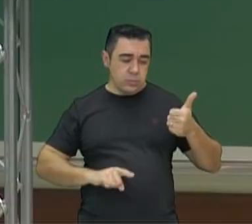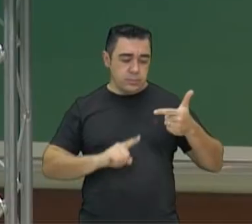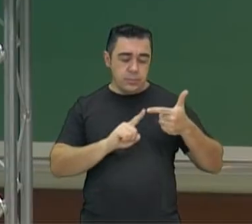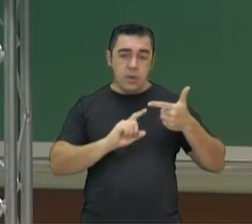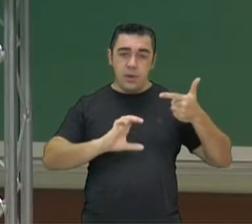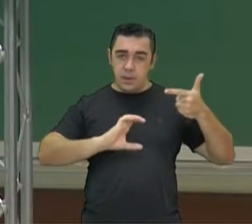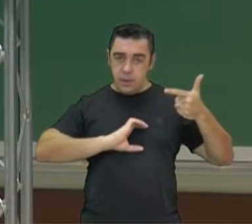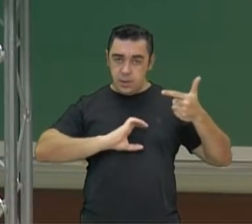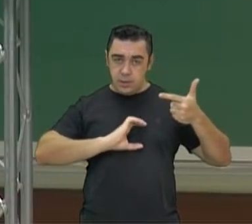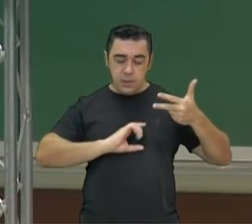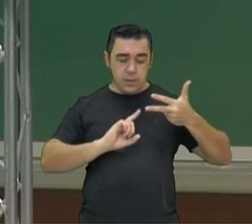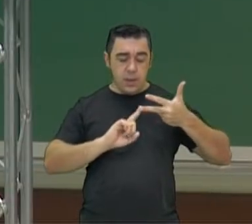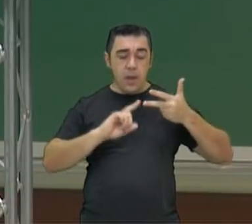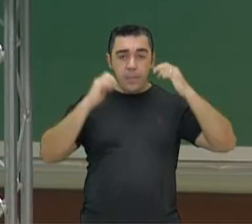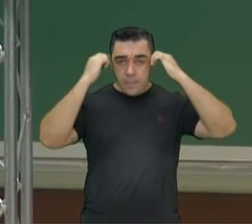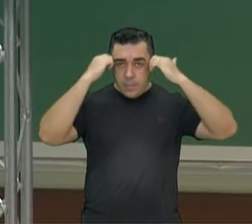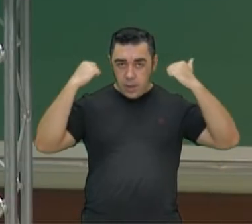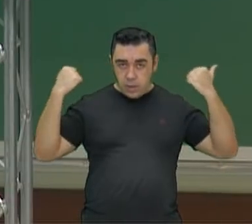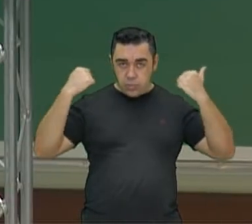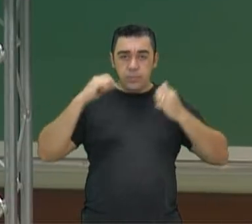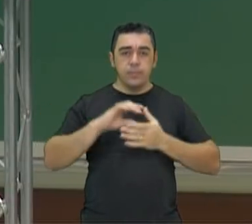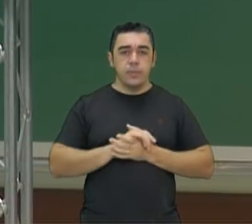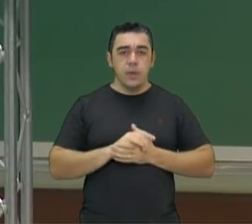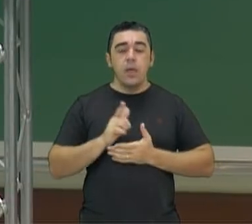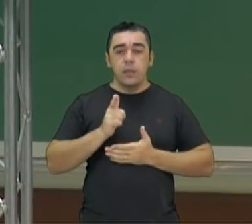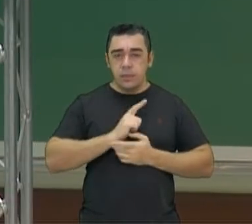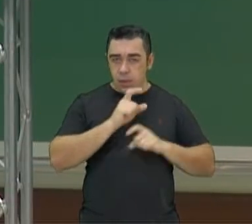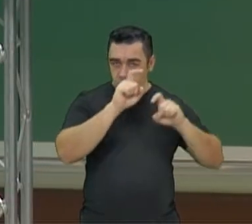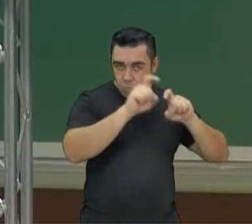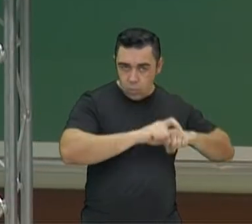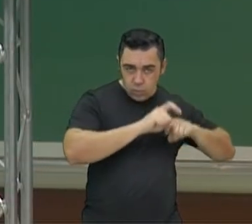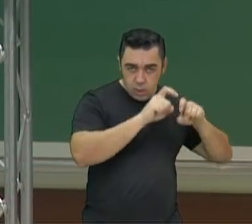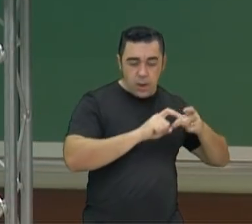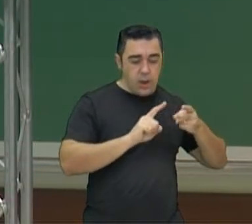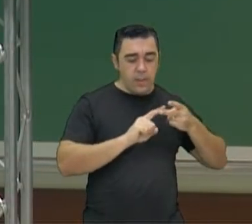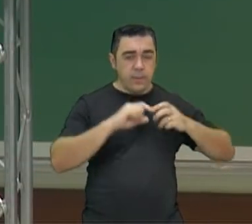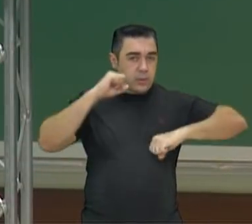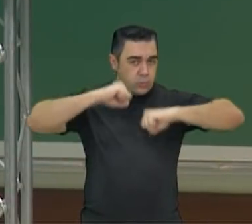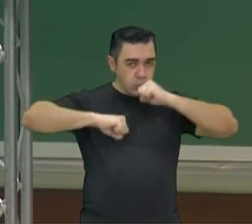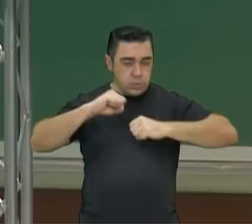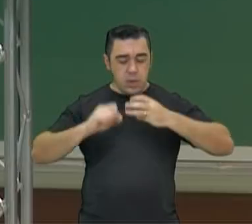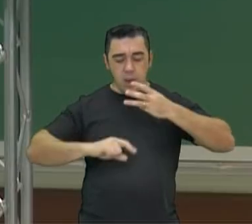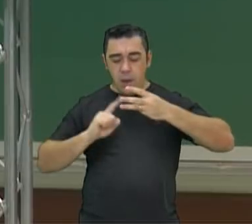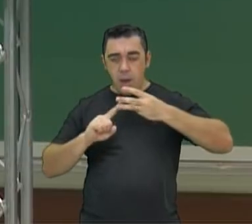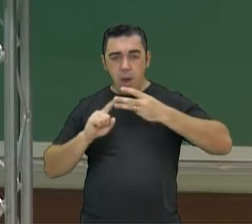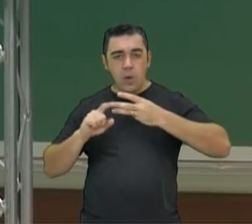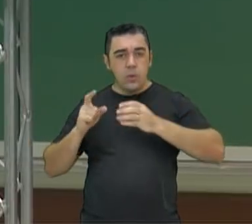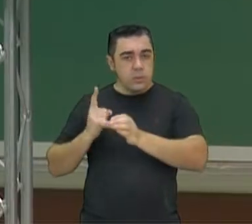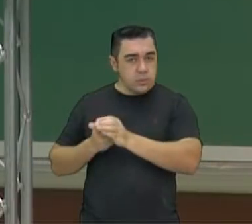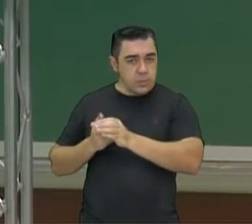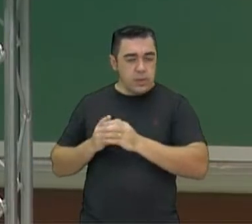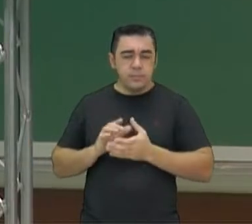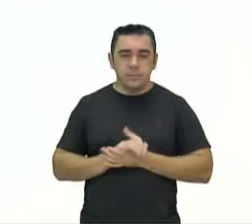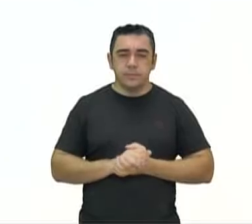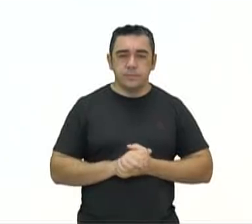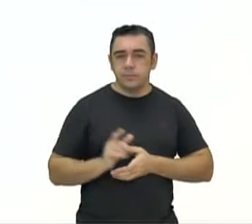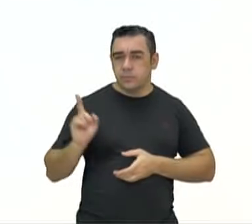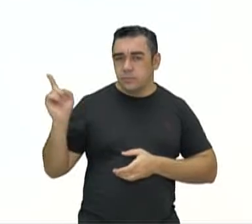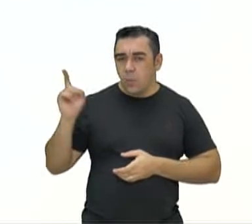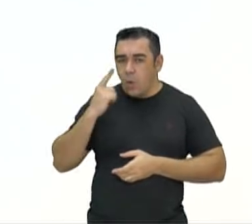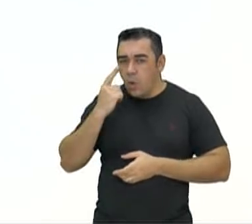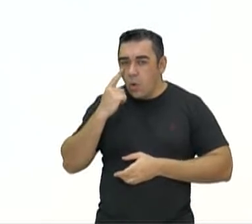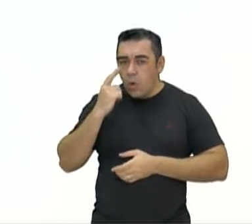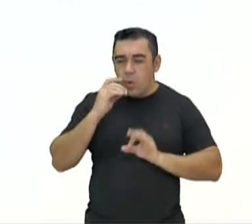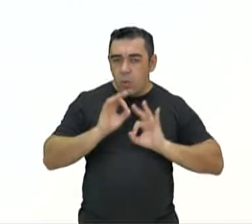Meio rural, meio industrial e meio urbano. Vamos começar pelo meio rural aqui, vamos junto. Os Estados Unidos se